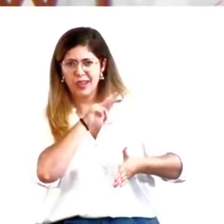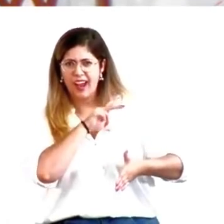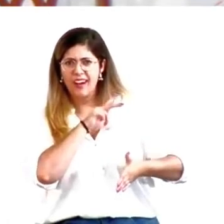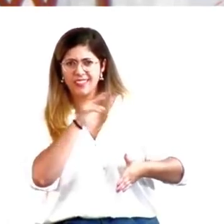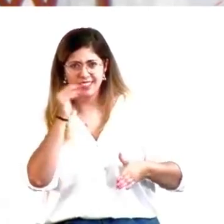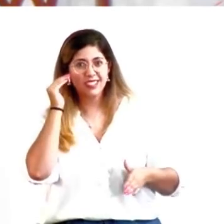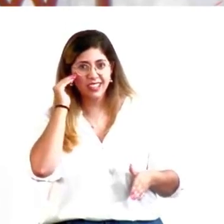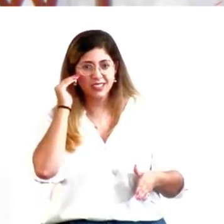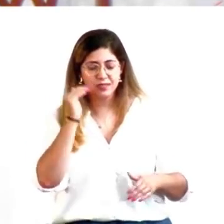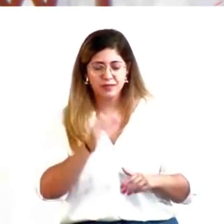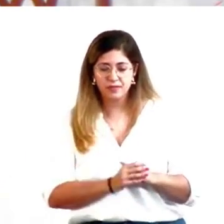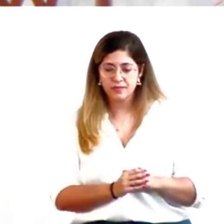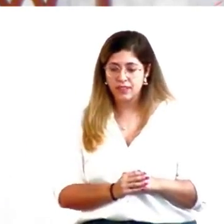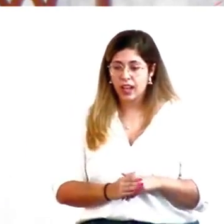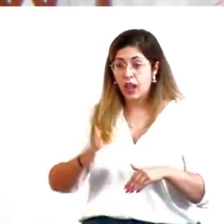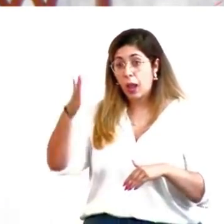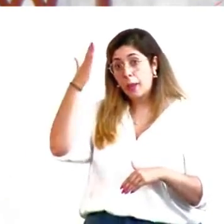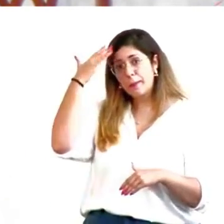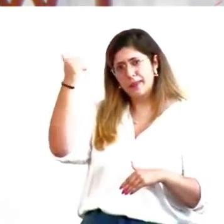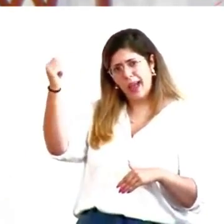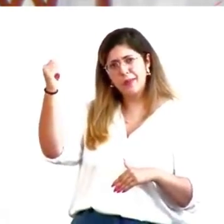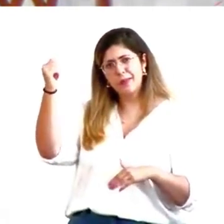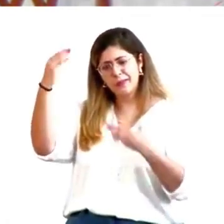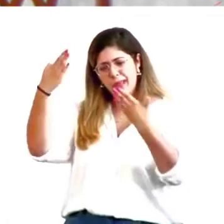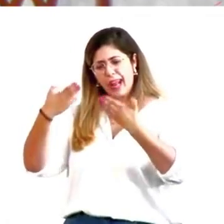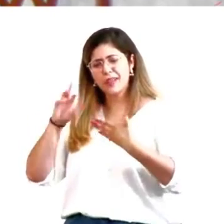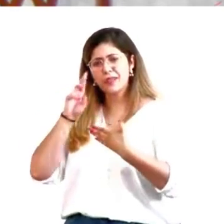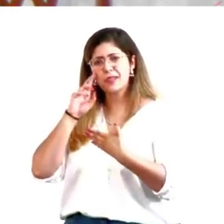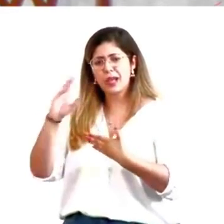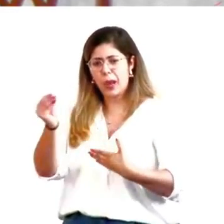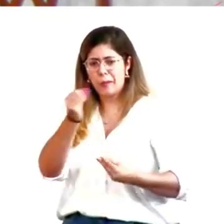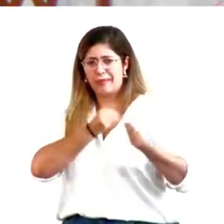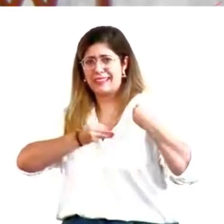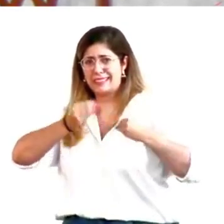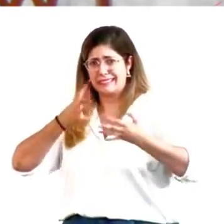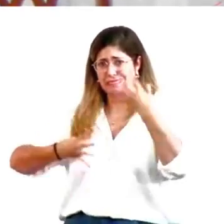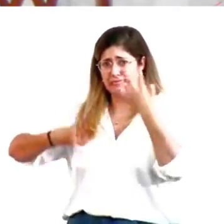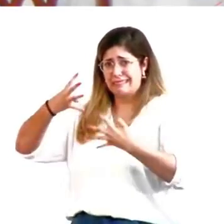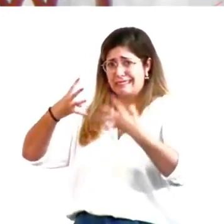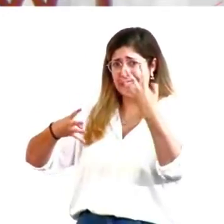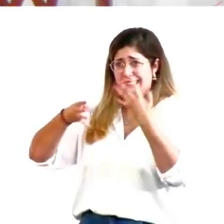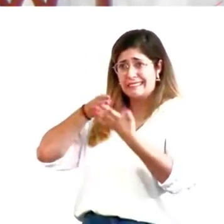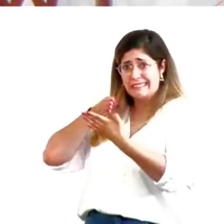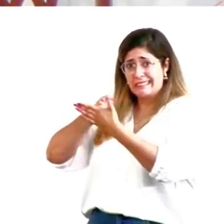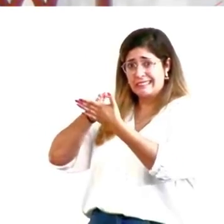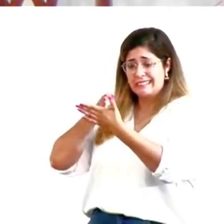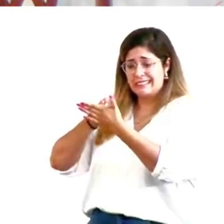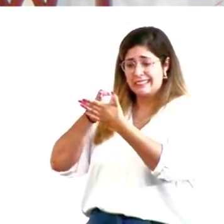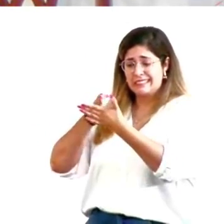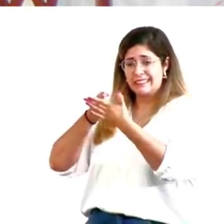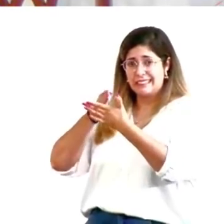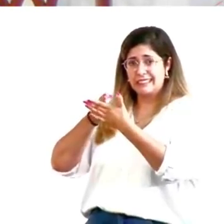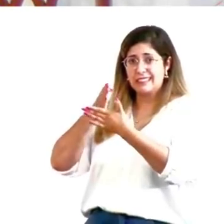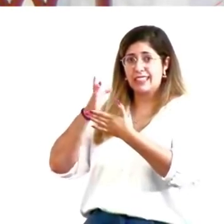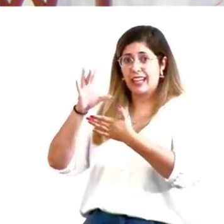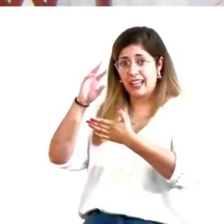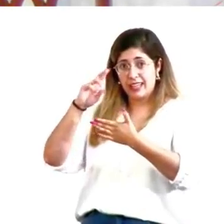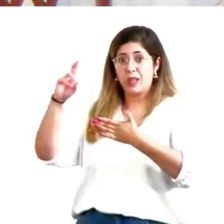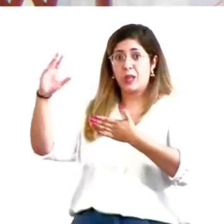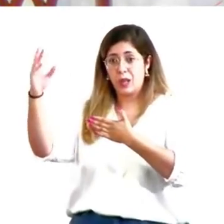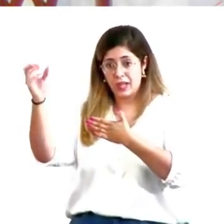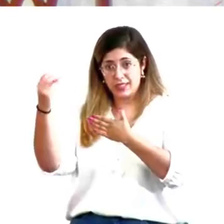que vive então diante de Deus, que não tem o pecado ofuscando a sua mente e levando a desejar escolhas